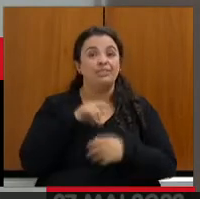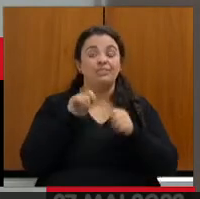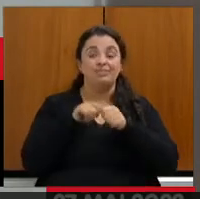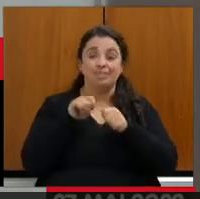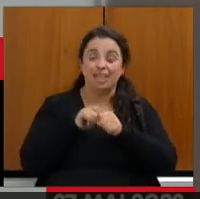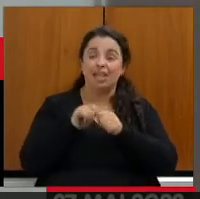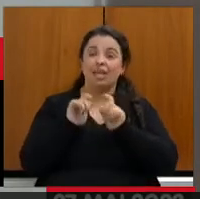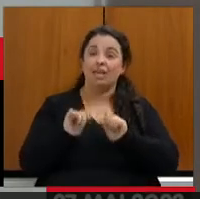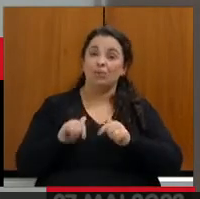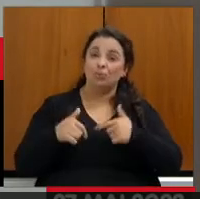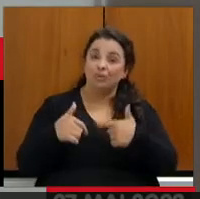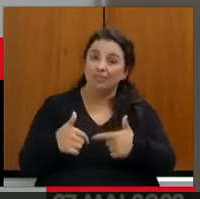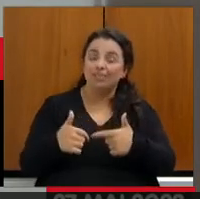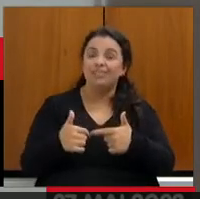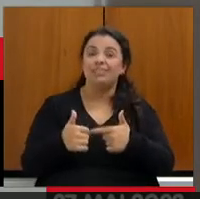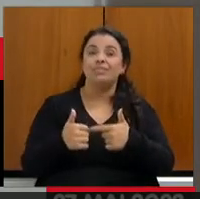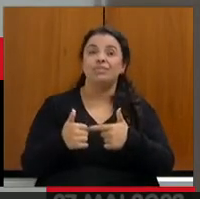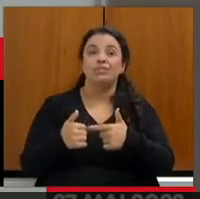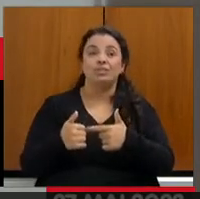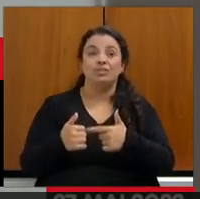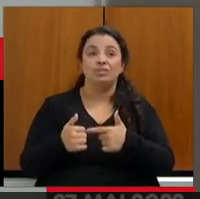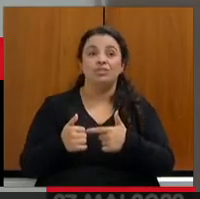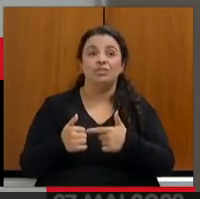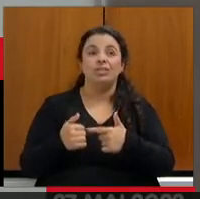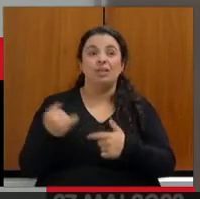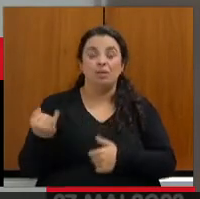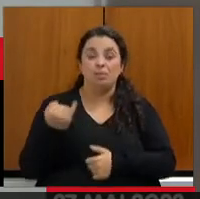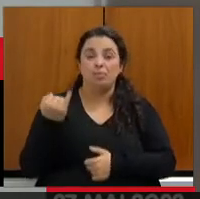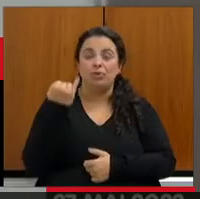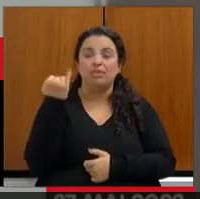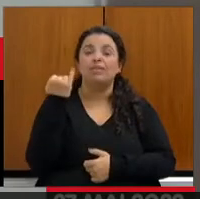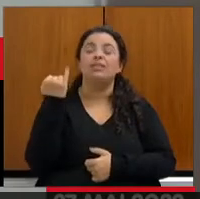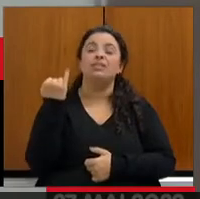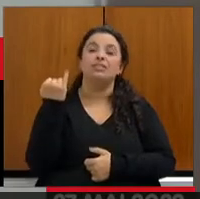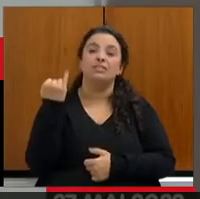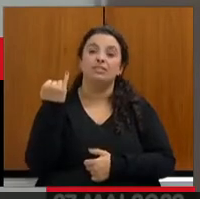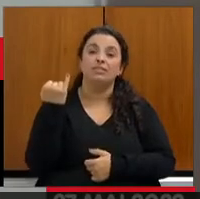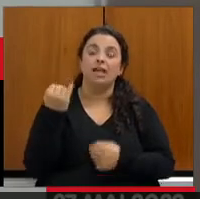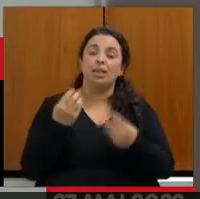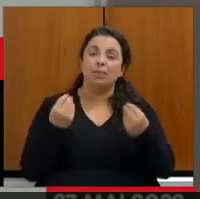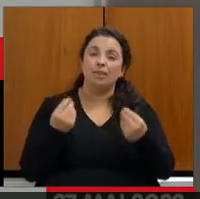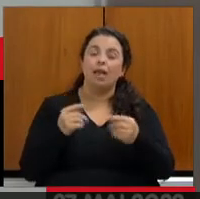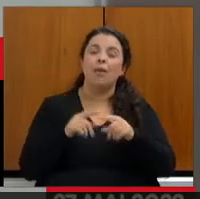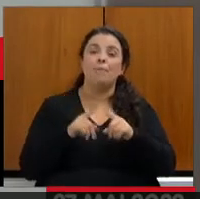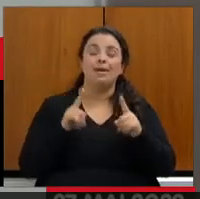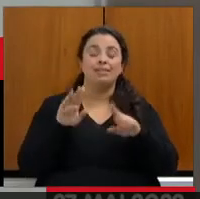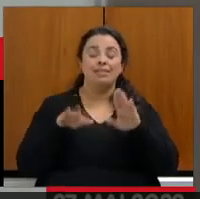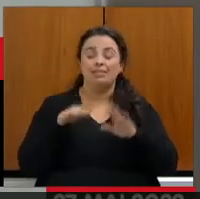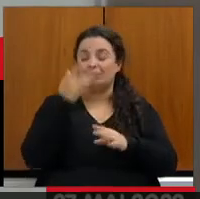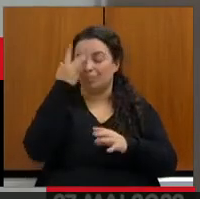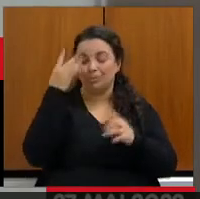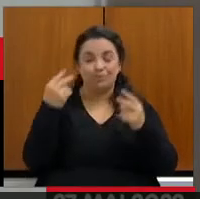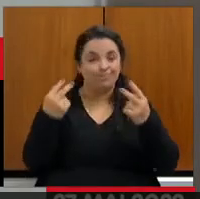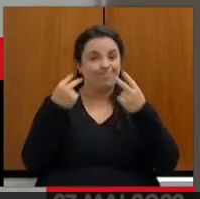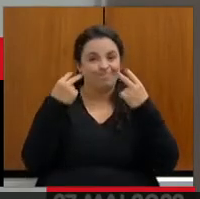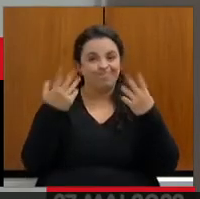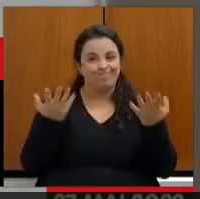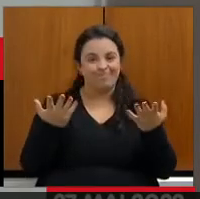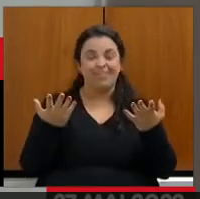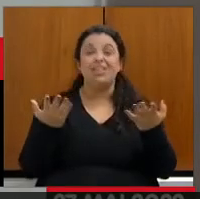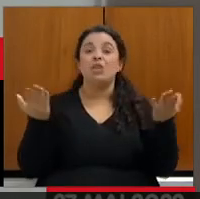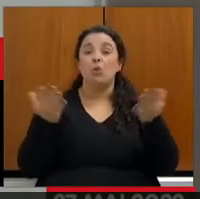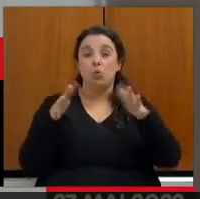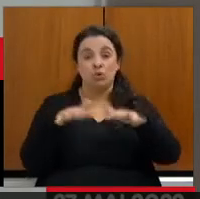e atuando de forma fundamental essencial elementar mas estamos invisibilizados e a nossa culinária